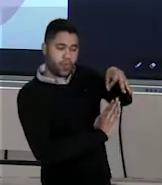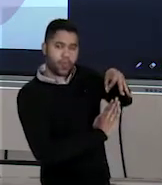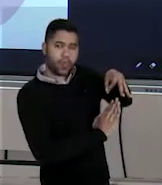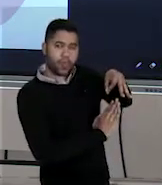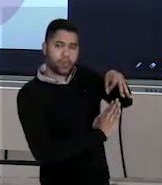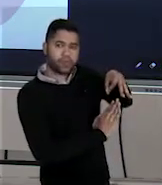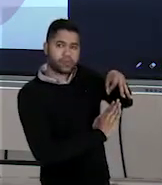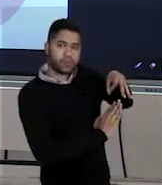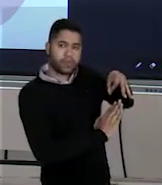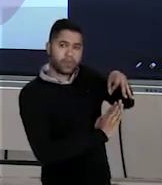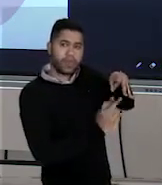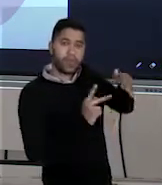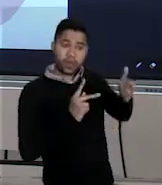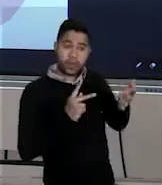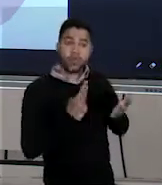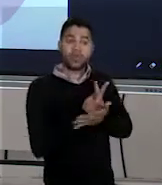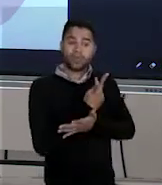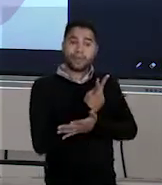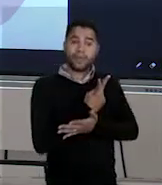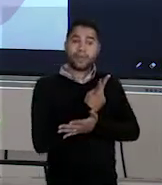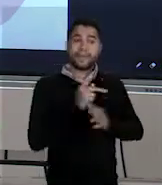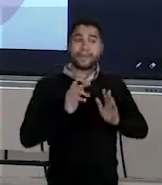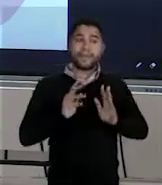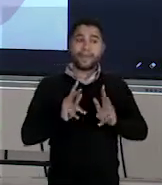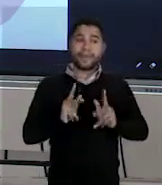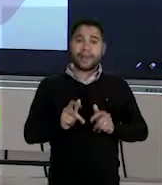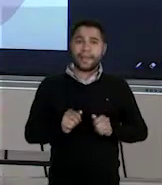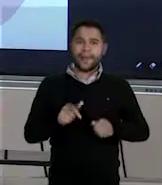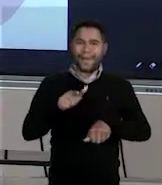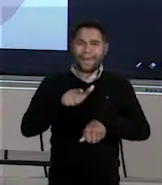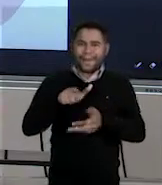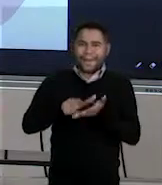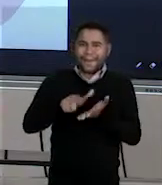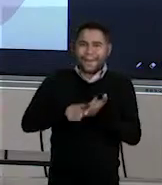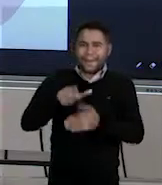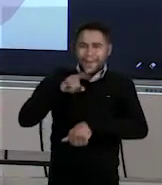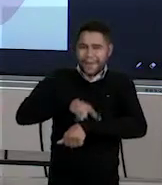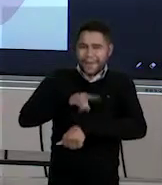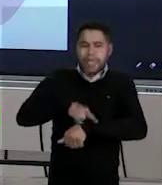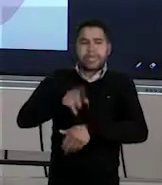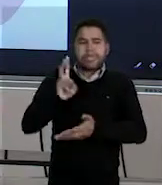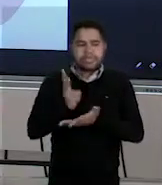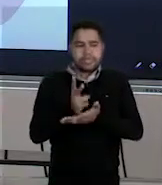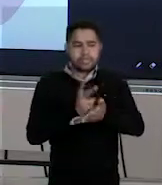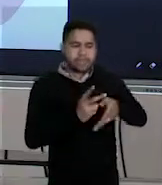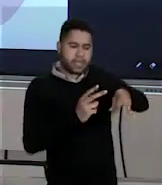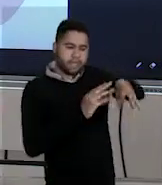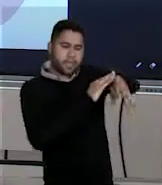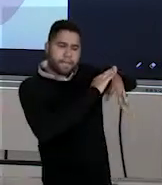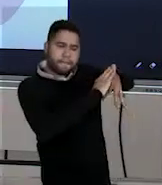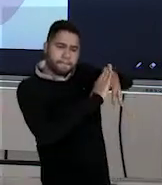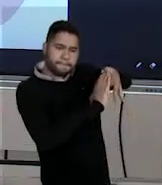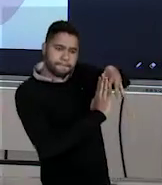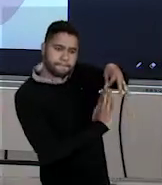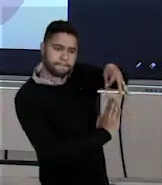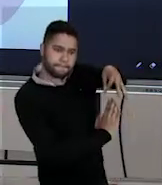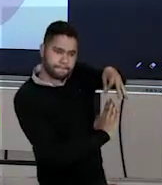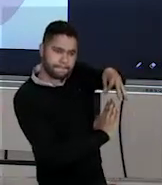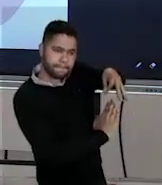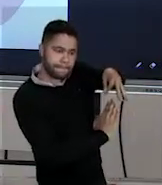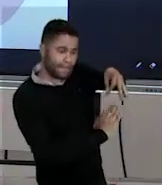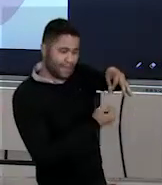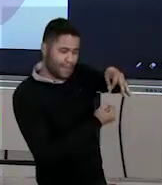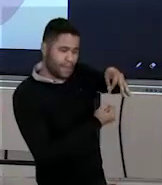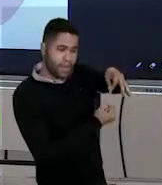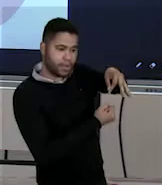vai realizar para usar o seu papel higiênico, tá? Sempre utilizando o papel higiênico da região aqui de